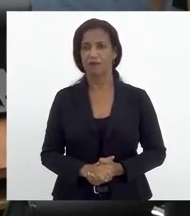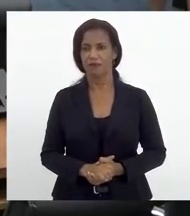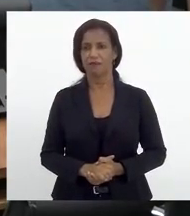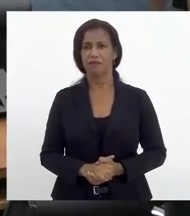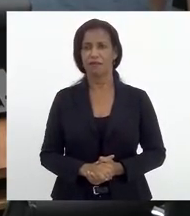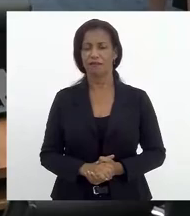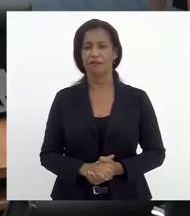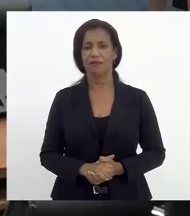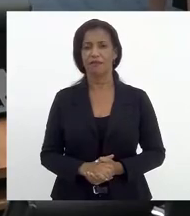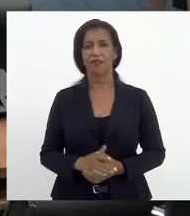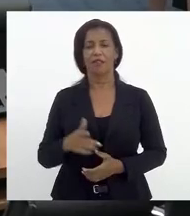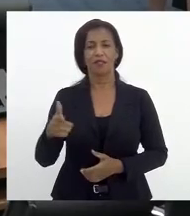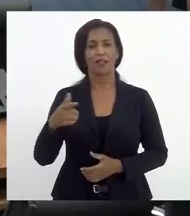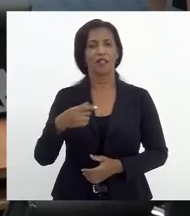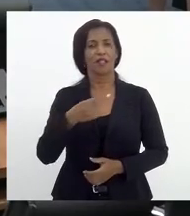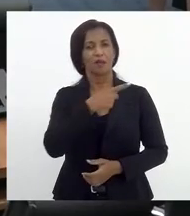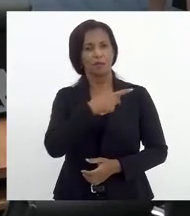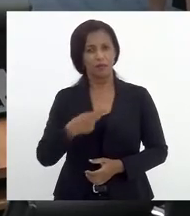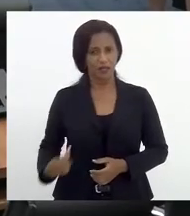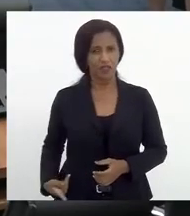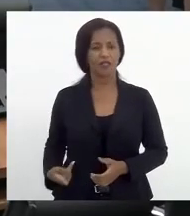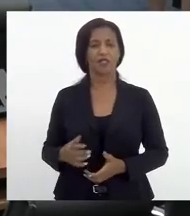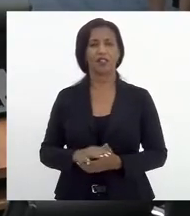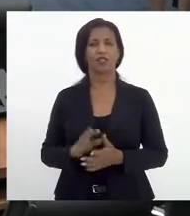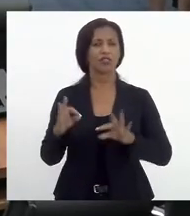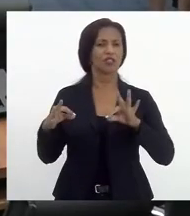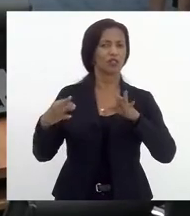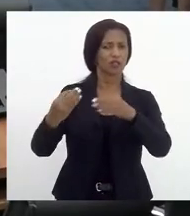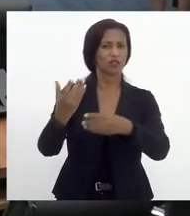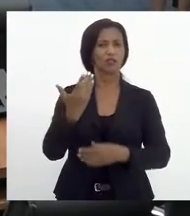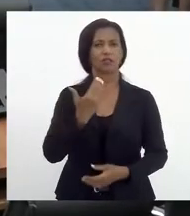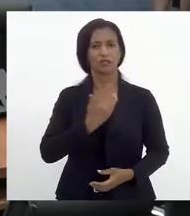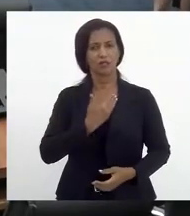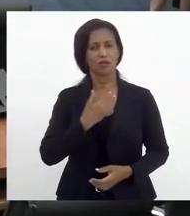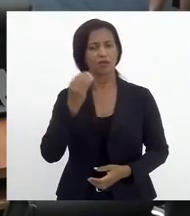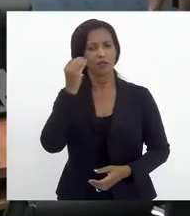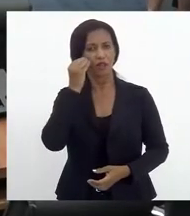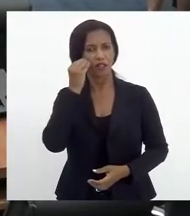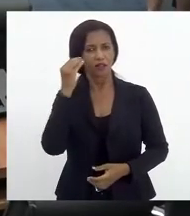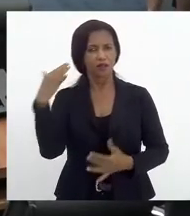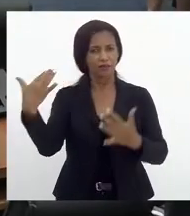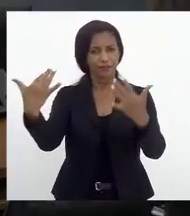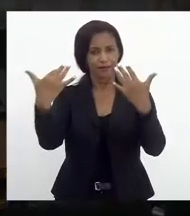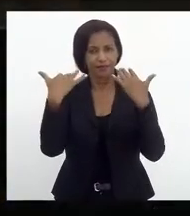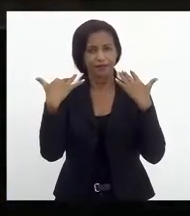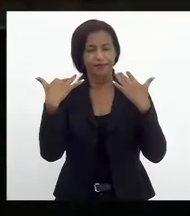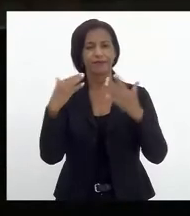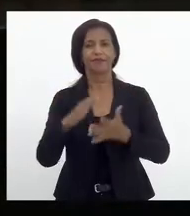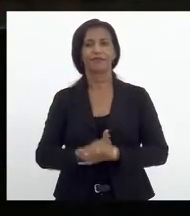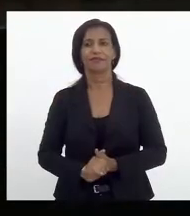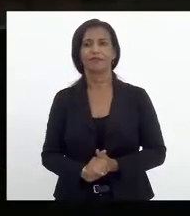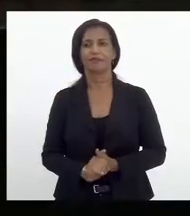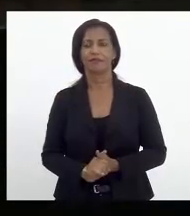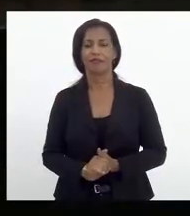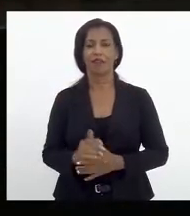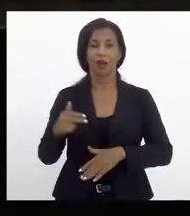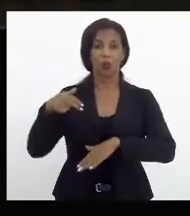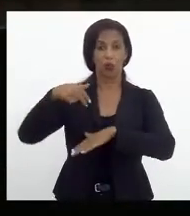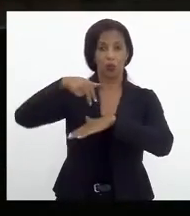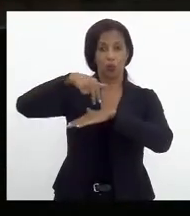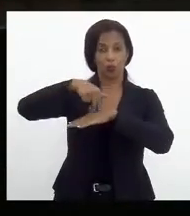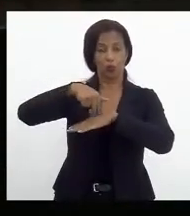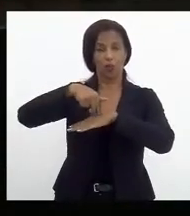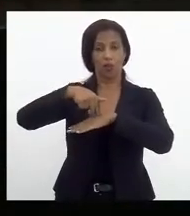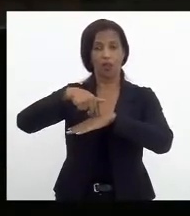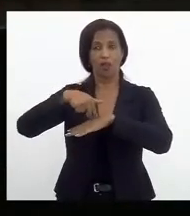Presidente de trabalho, deputado Jair Bittencourt, a todos os colegas que nos assistem aqui no plenário, aos nossos deputados que